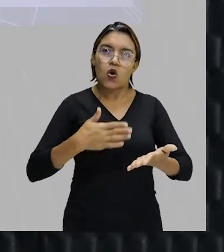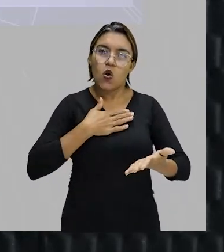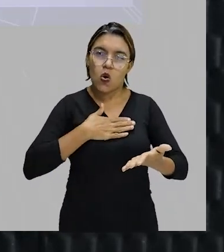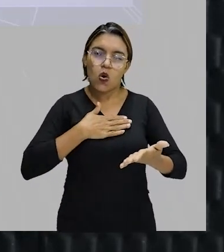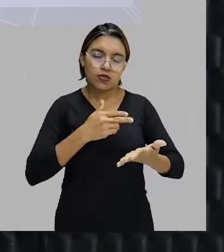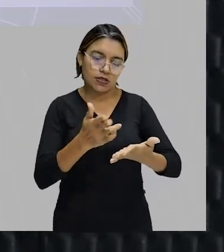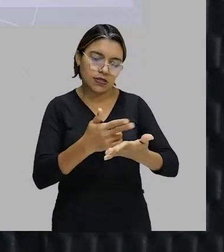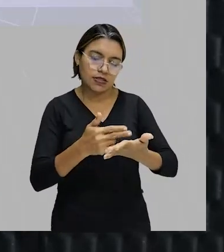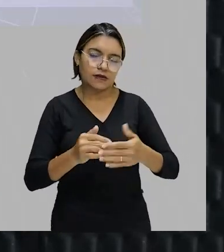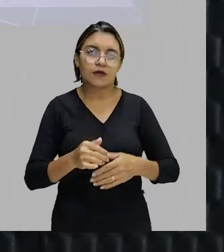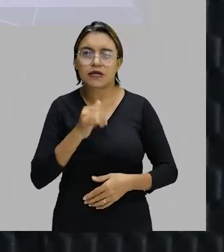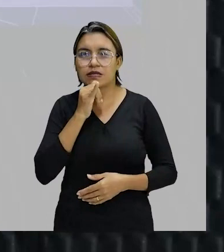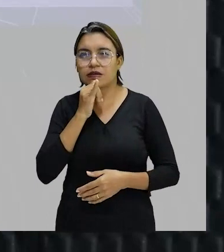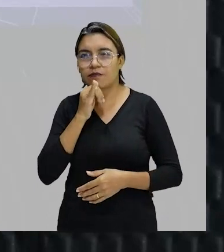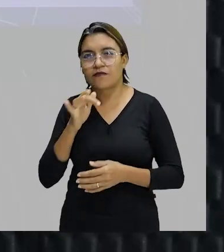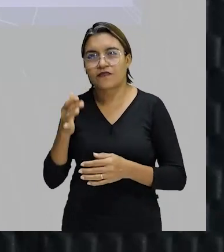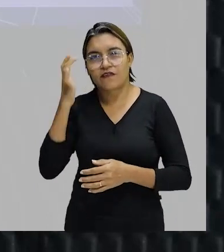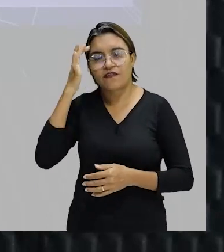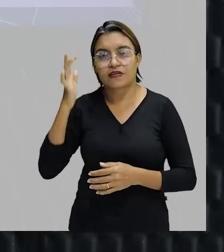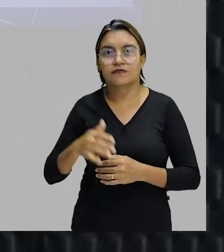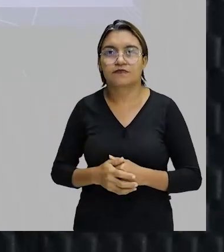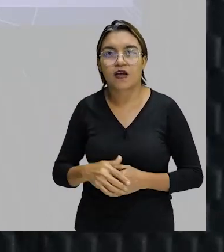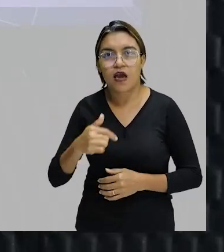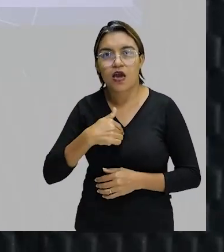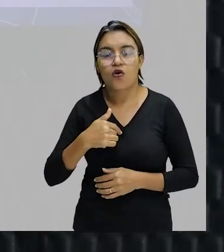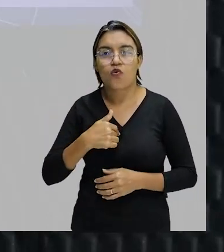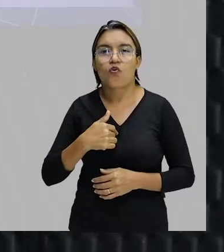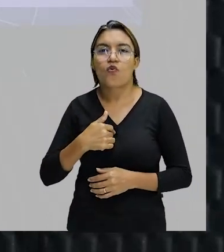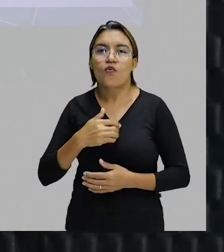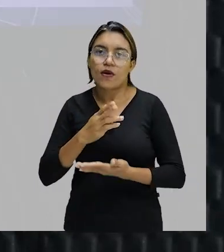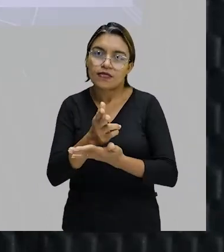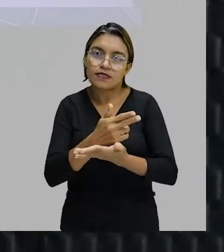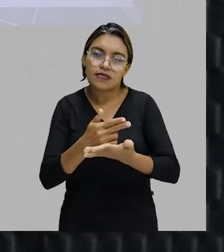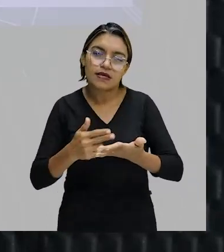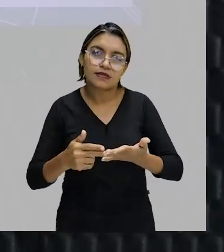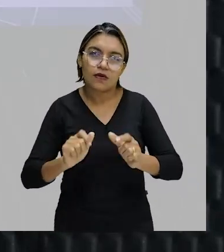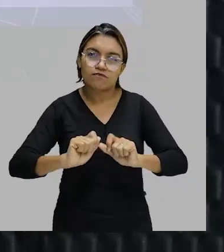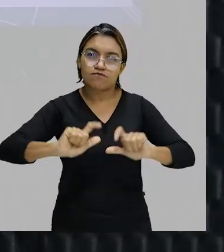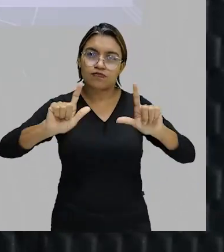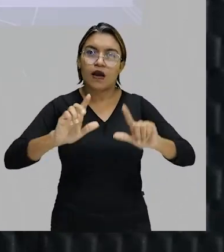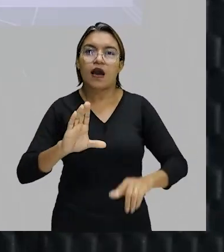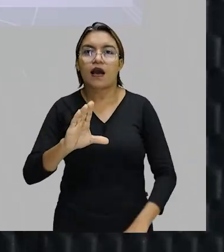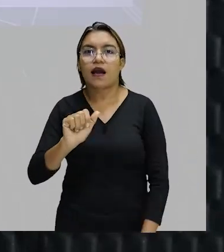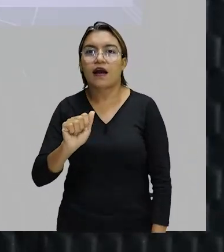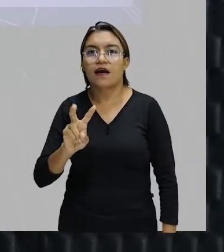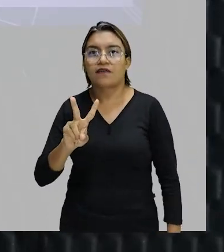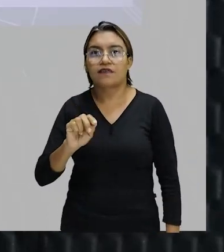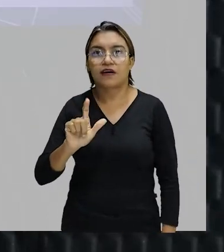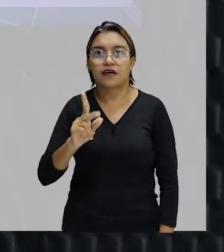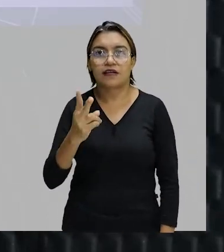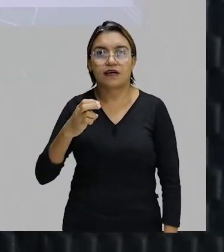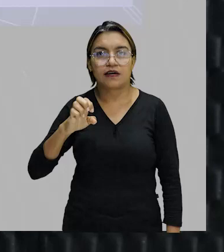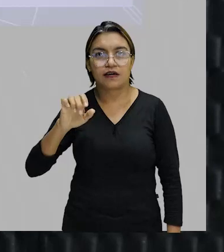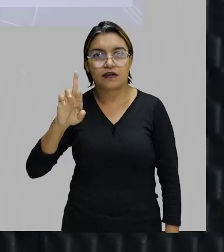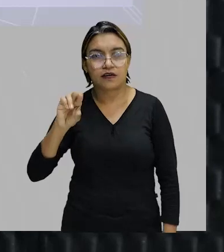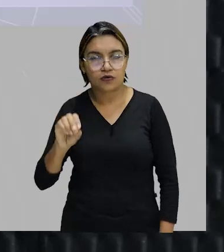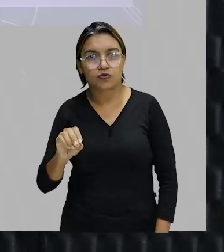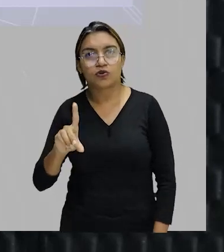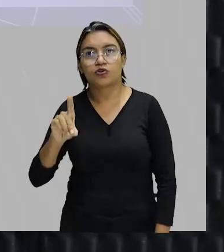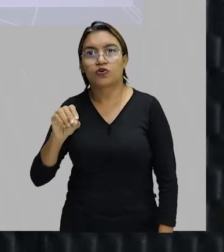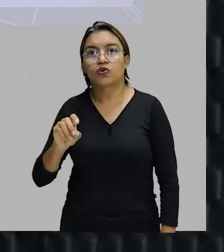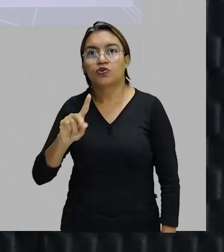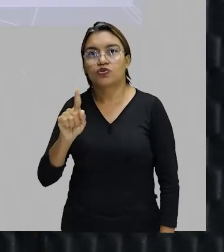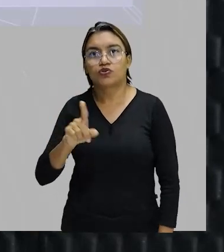vou dar um exemplo fácil aqui. Eu gosto muito de desenho Cavaleiro do Zodíaco e Dragon Ball Z. Quando eu abro, por exemplo, as minhas redes sociais, ficam